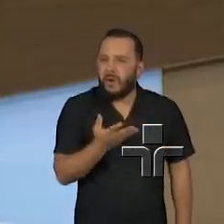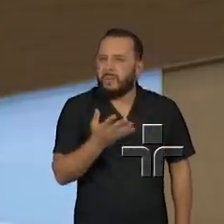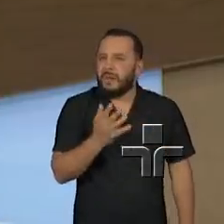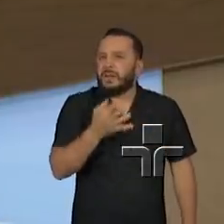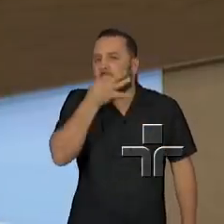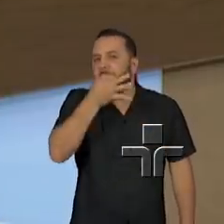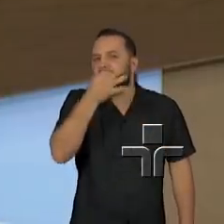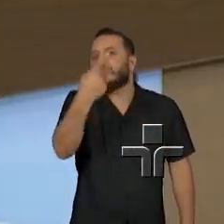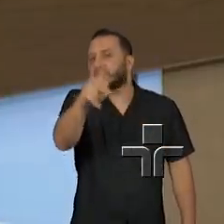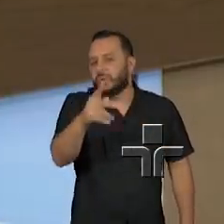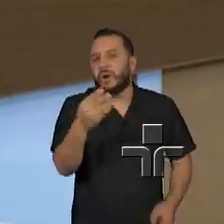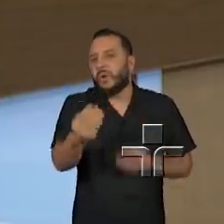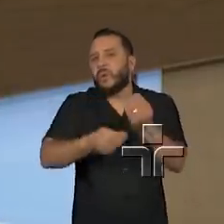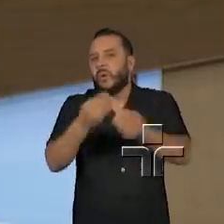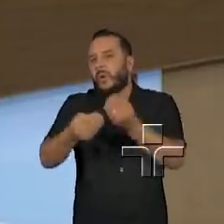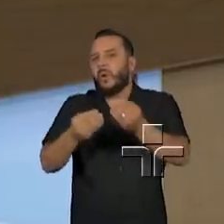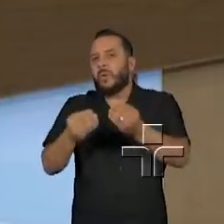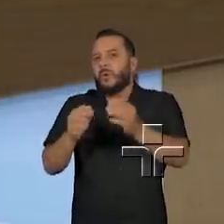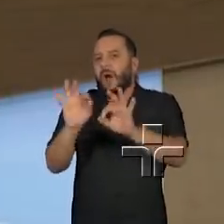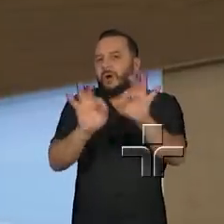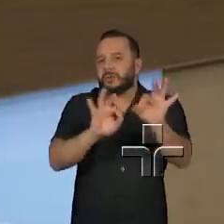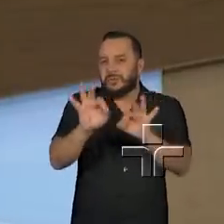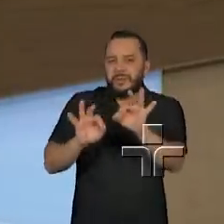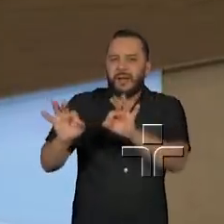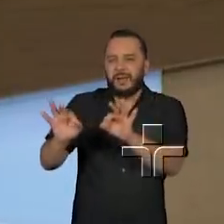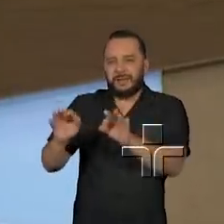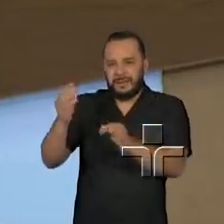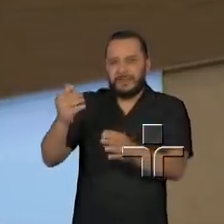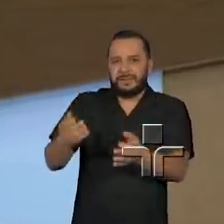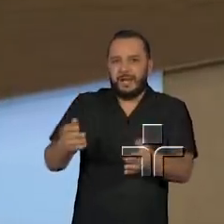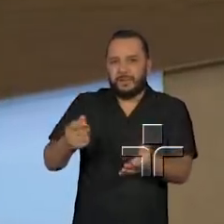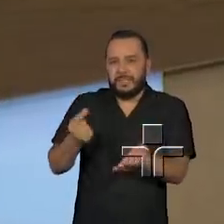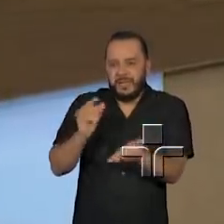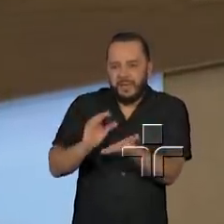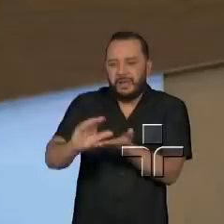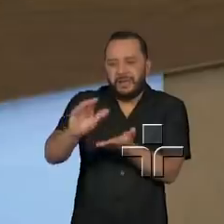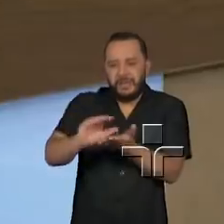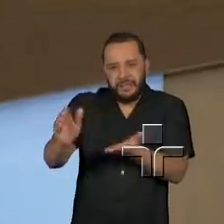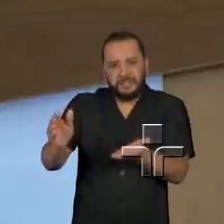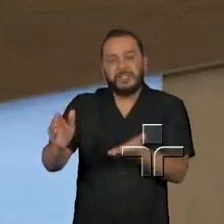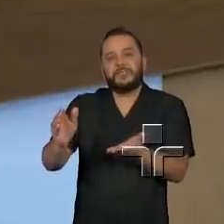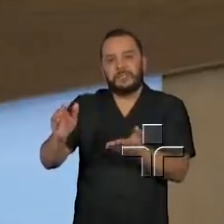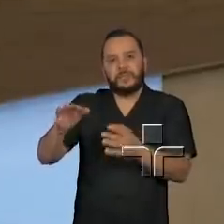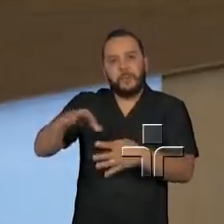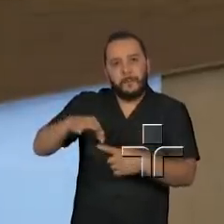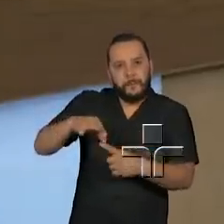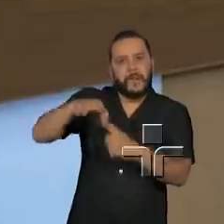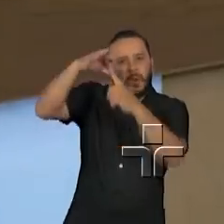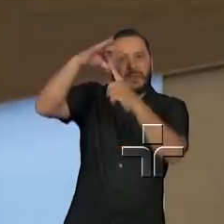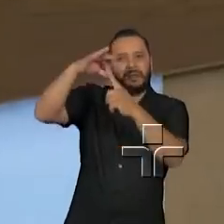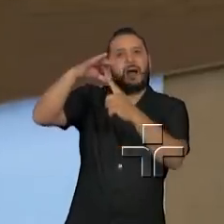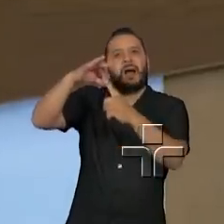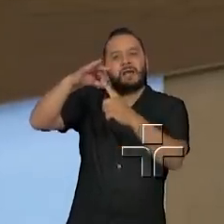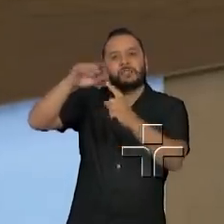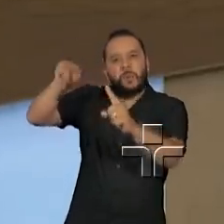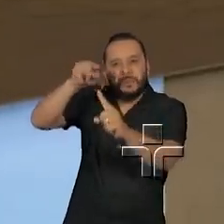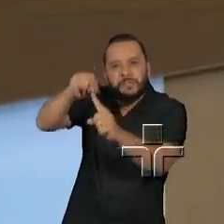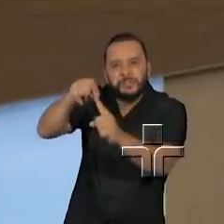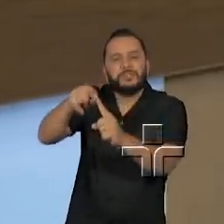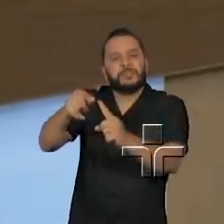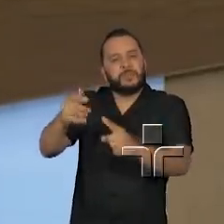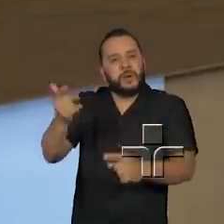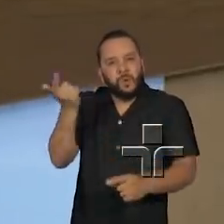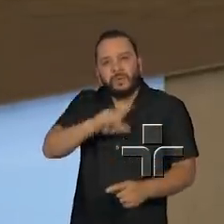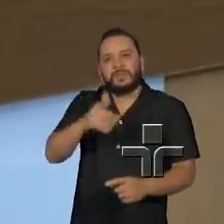gente ajustaria o sistema de incentivos em termos de prioridades, de visão, para a coisa funcionar melhor do que